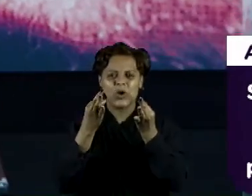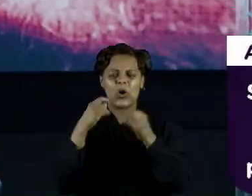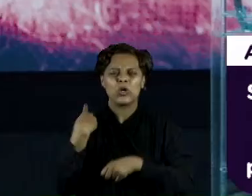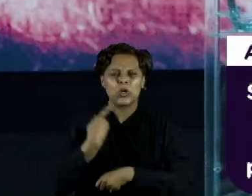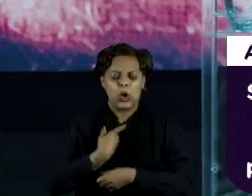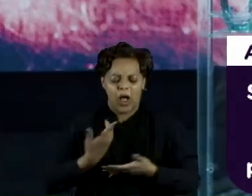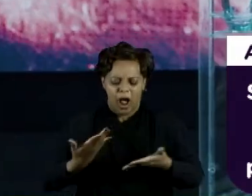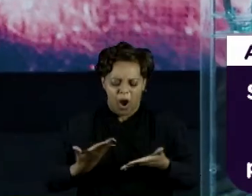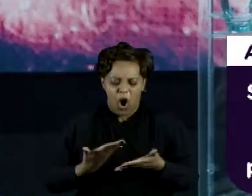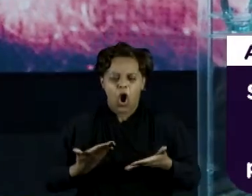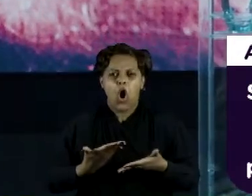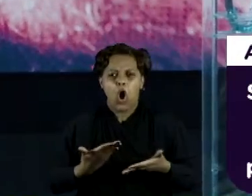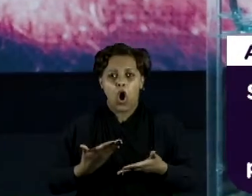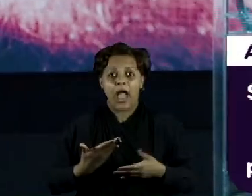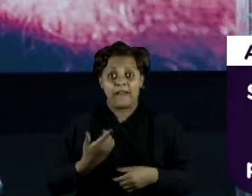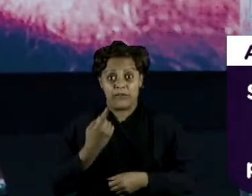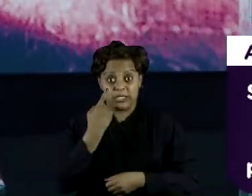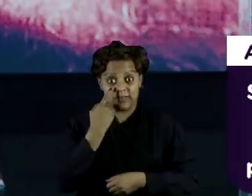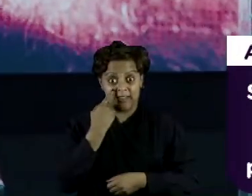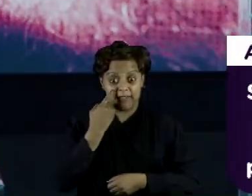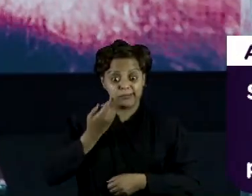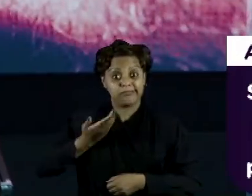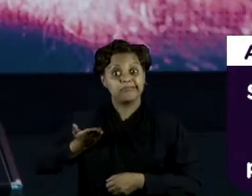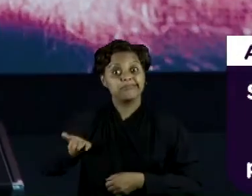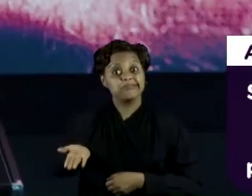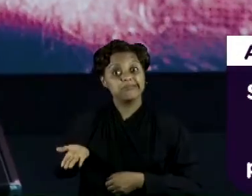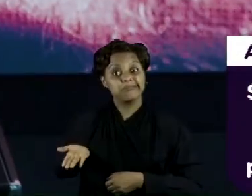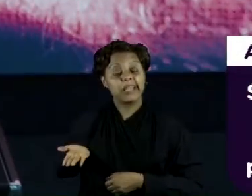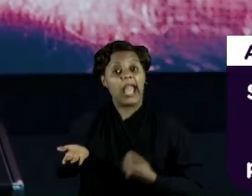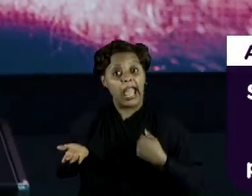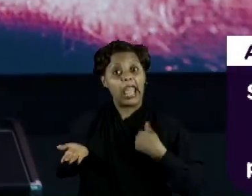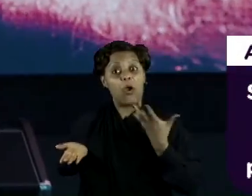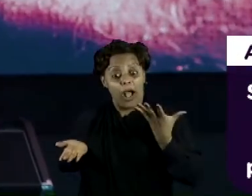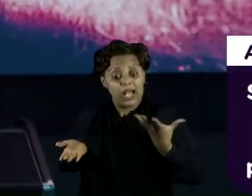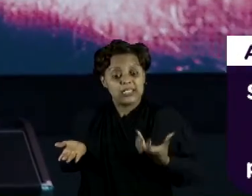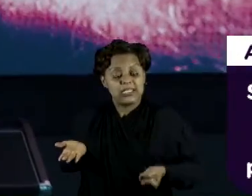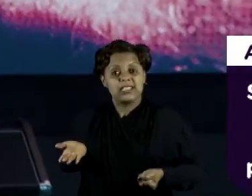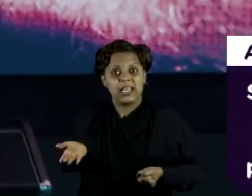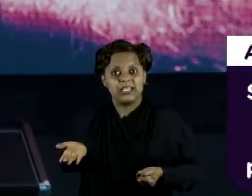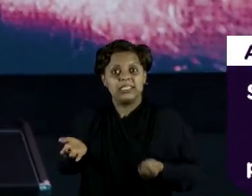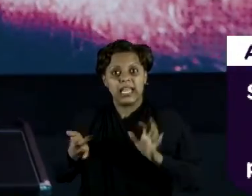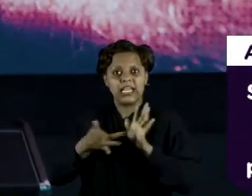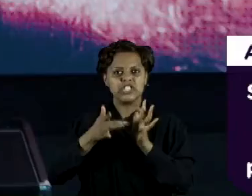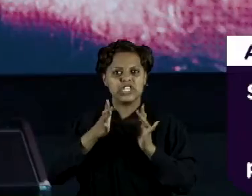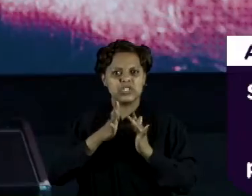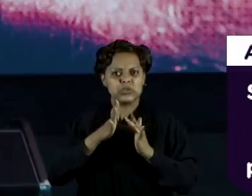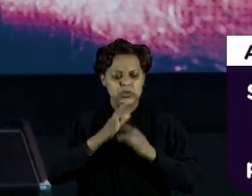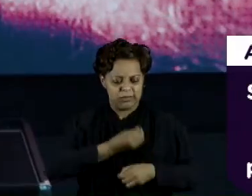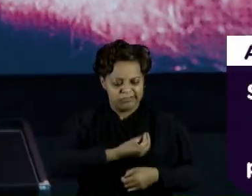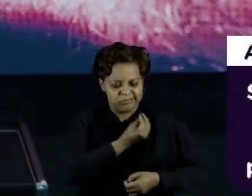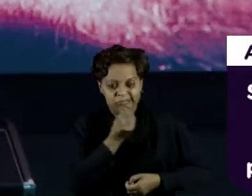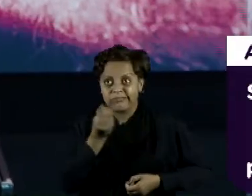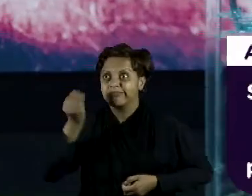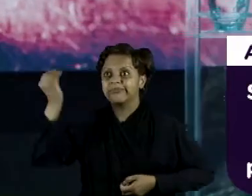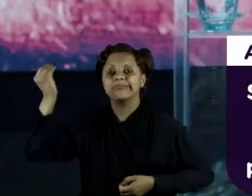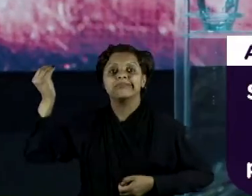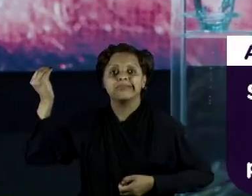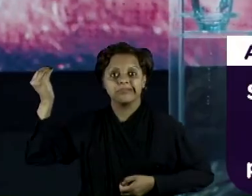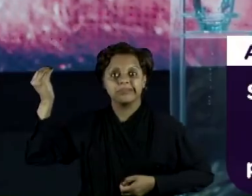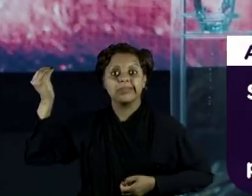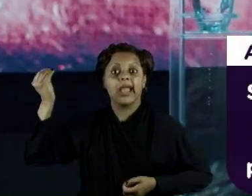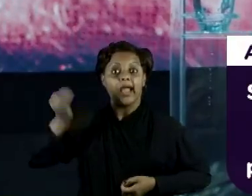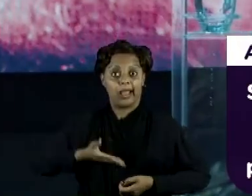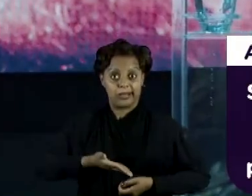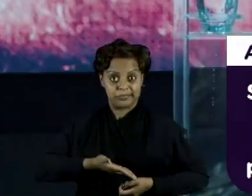nós vamos pôr aqui uma tela onde você vai poder dizer: eu aceitei a Jesus, eu me entreguei a minha vida para Jesus. Que nós queremos orar pela